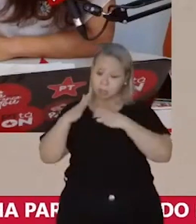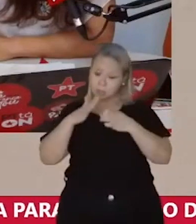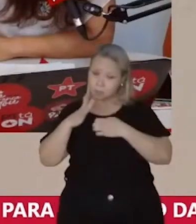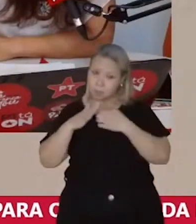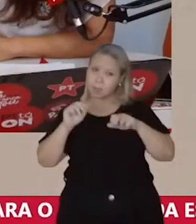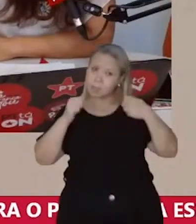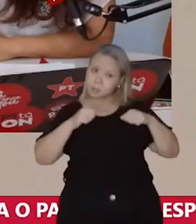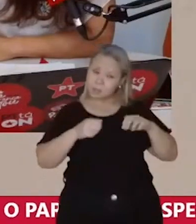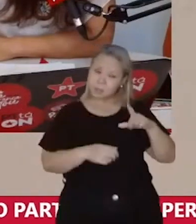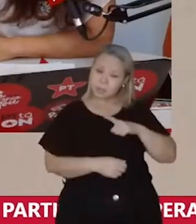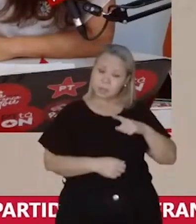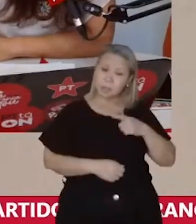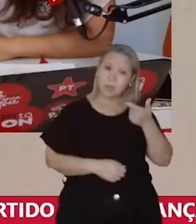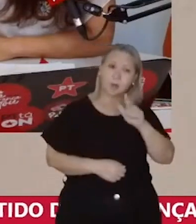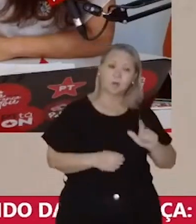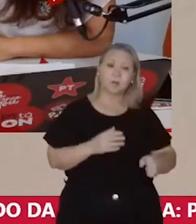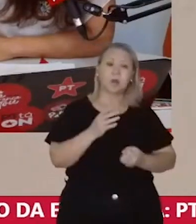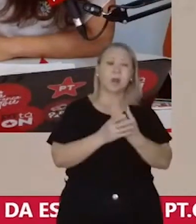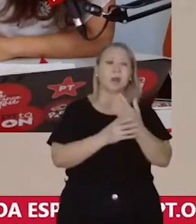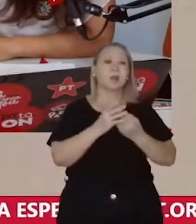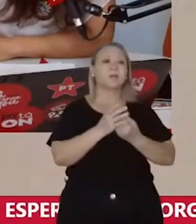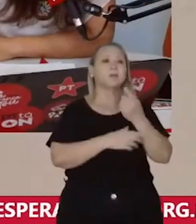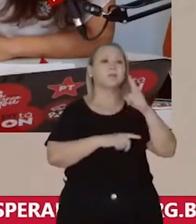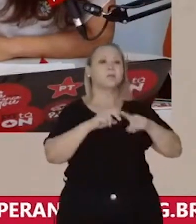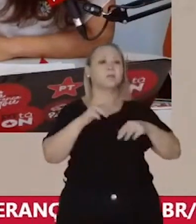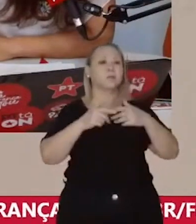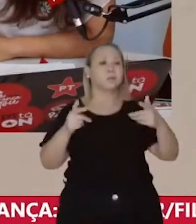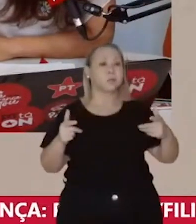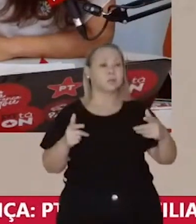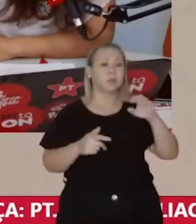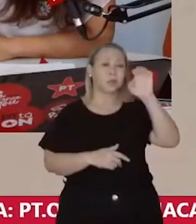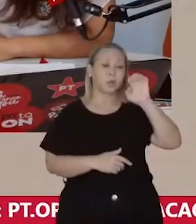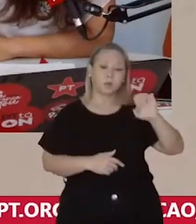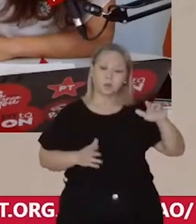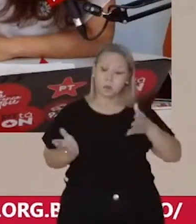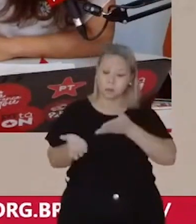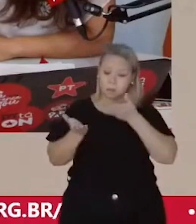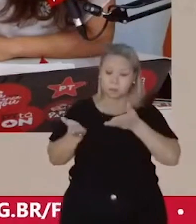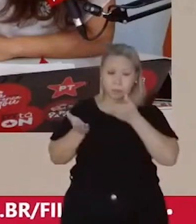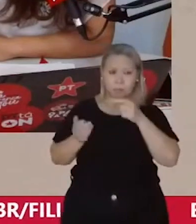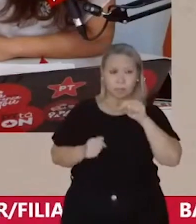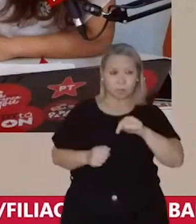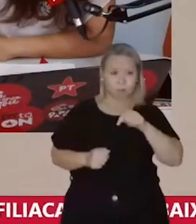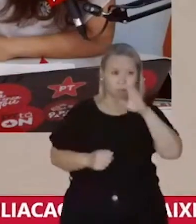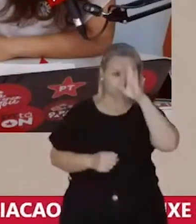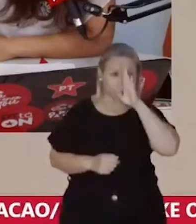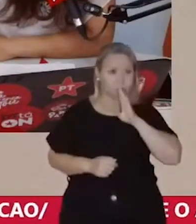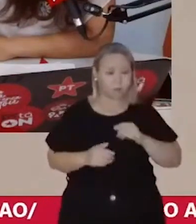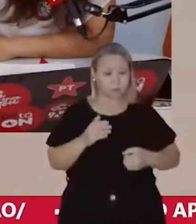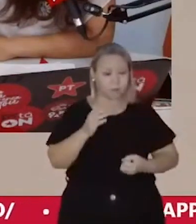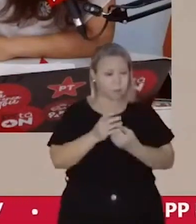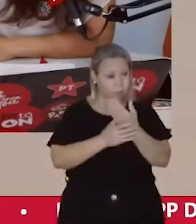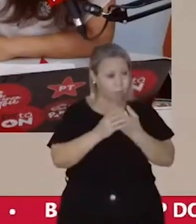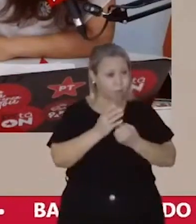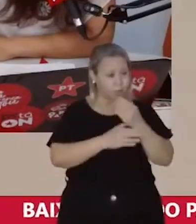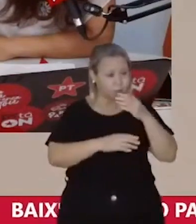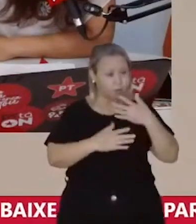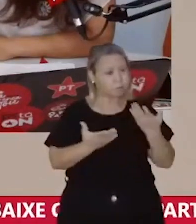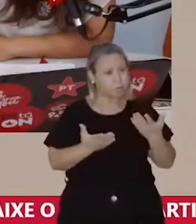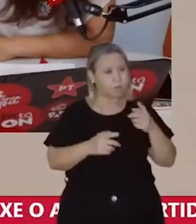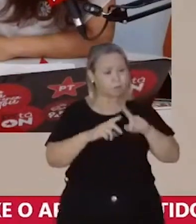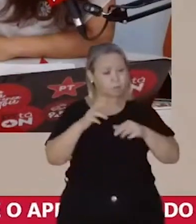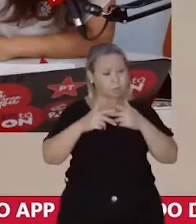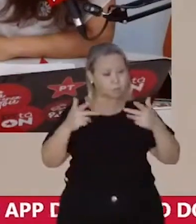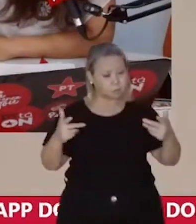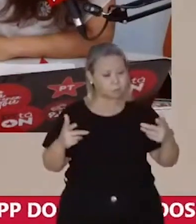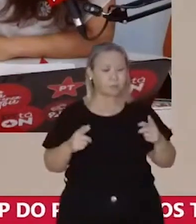E o Estado deve ser um indutor dessa mudança do perfil produtivo. Agora, nós temos que ter prioridade com o nosso pessoal,